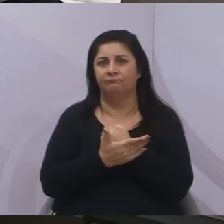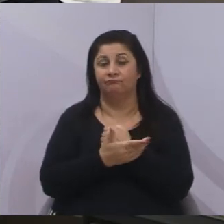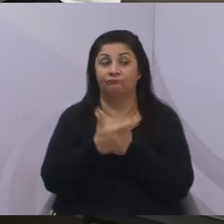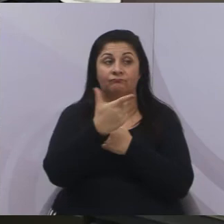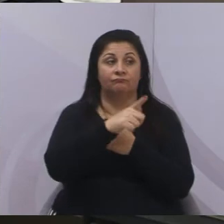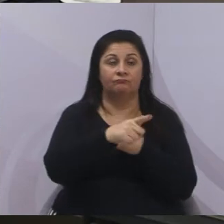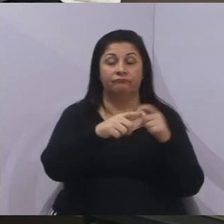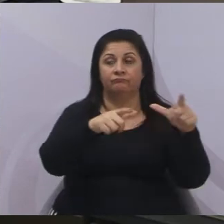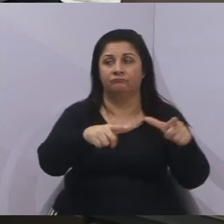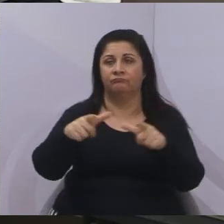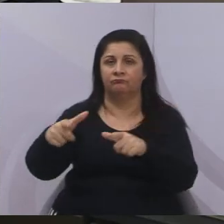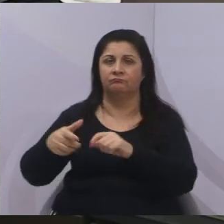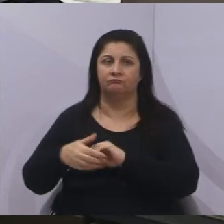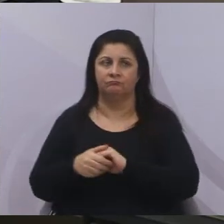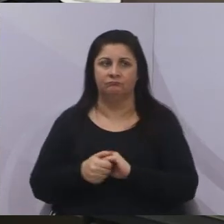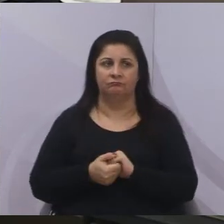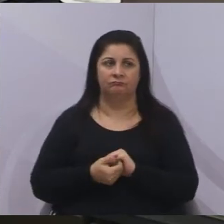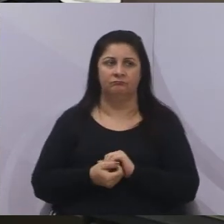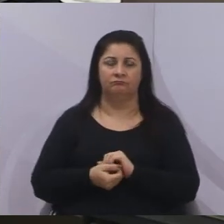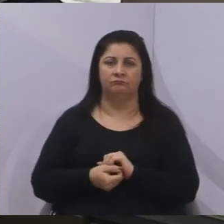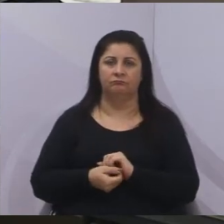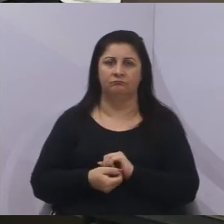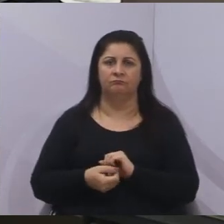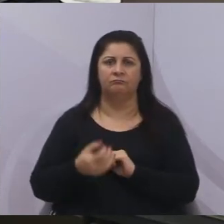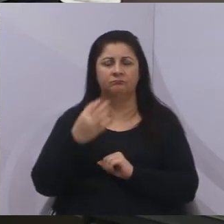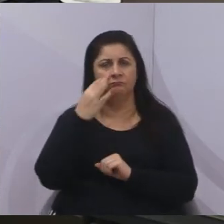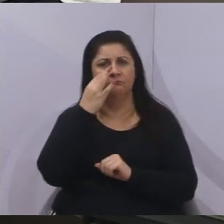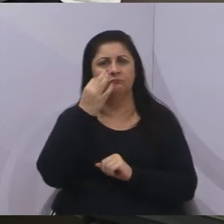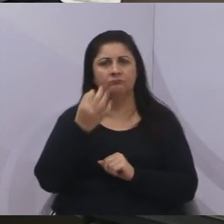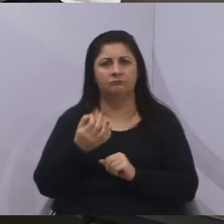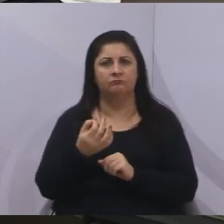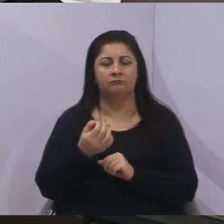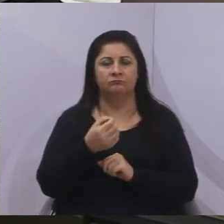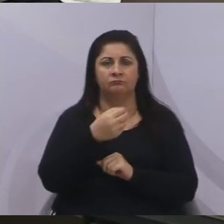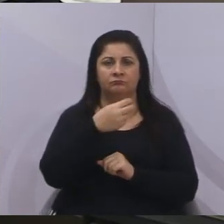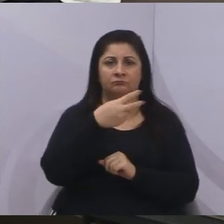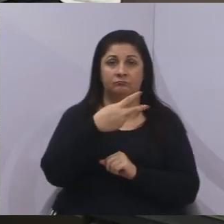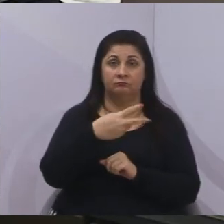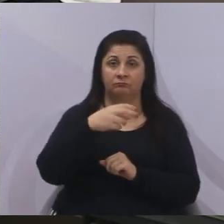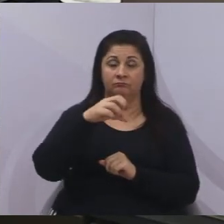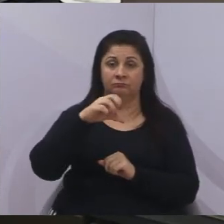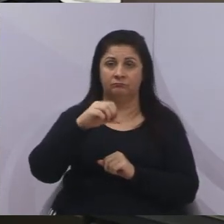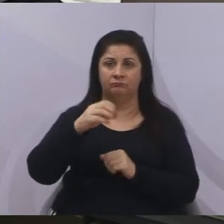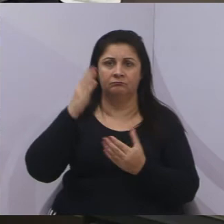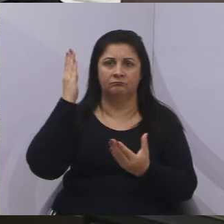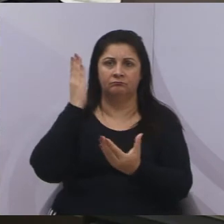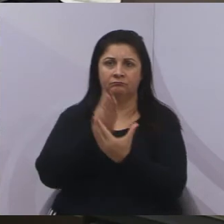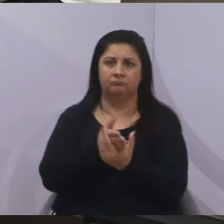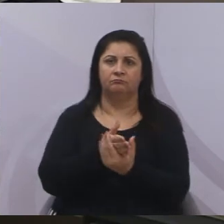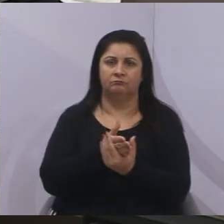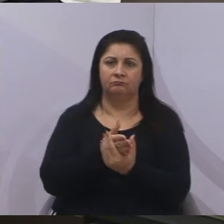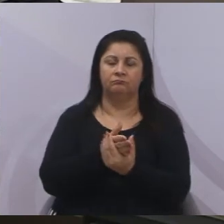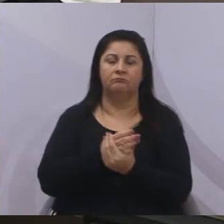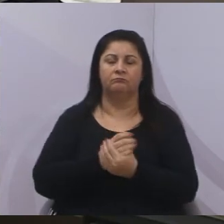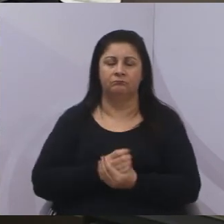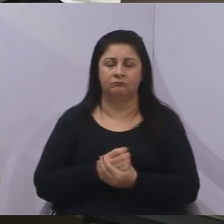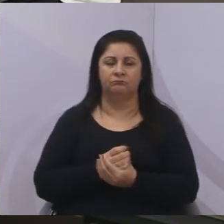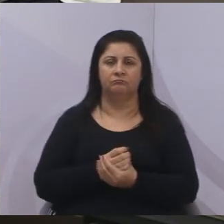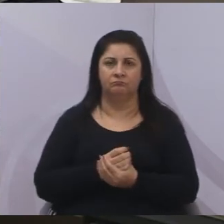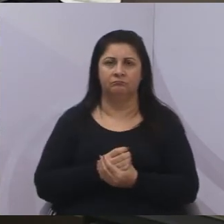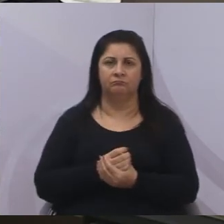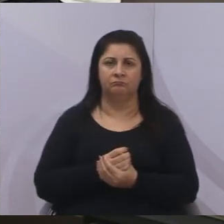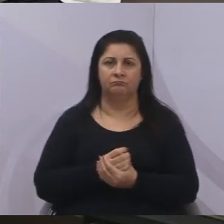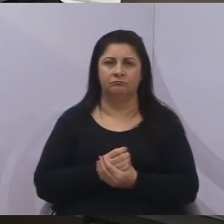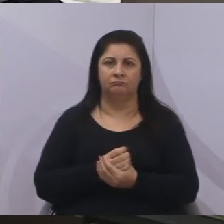esferas. Me chamou aqui a atenção as 29 ações judiciais, e é um ponto que eu